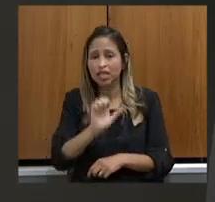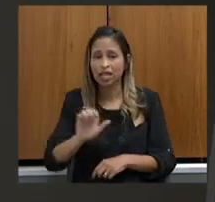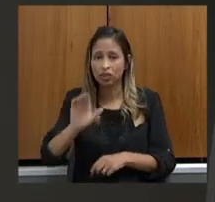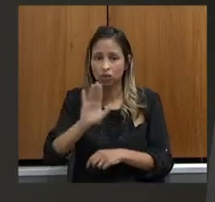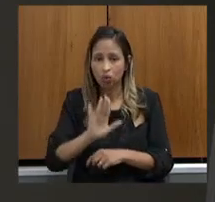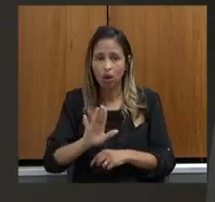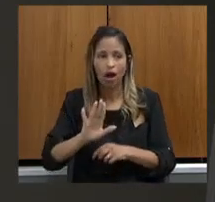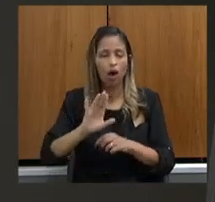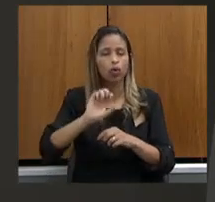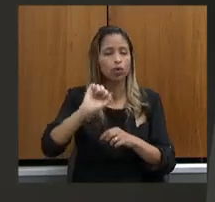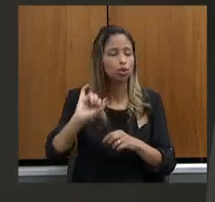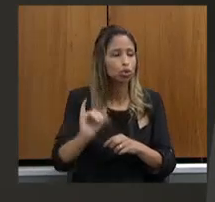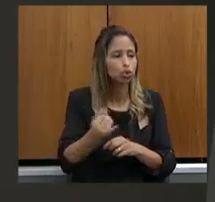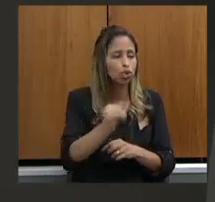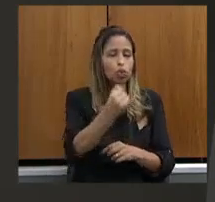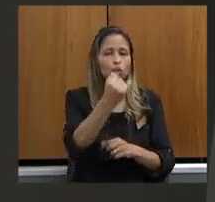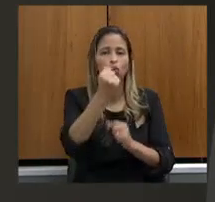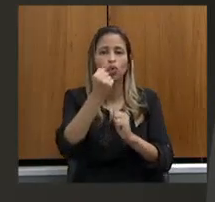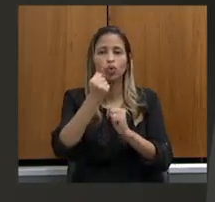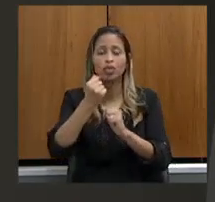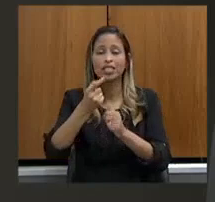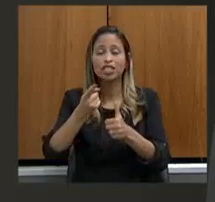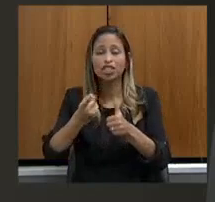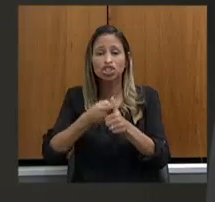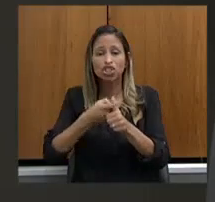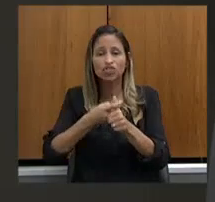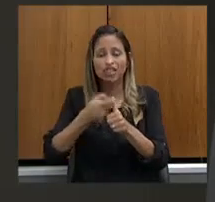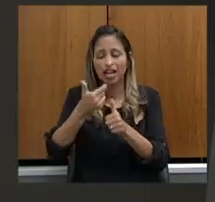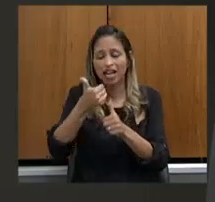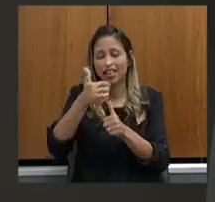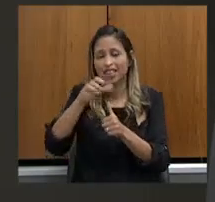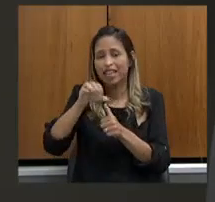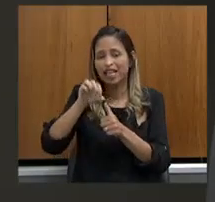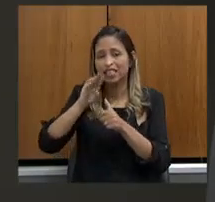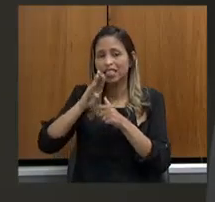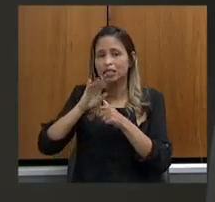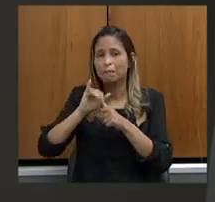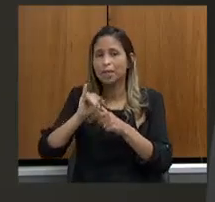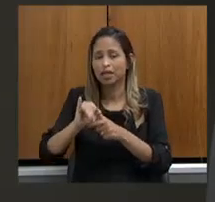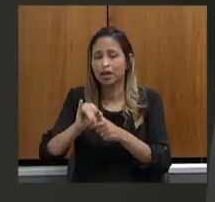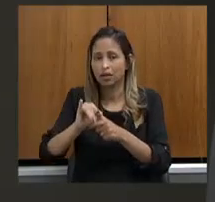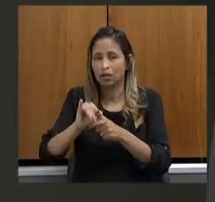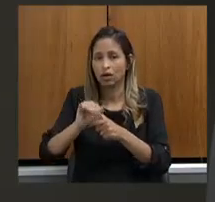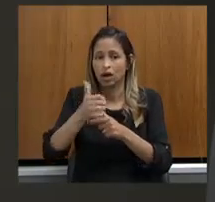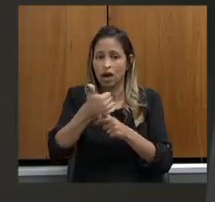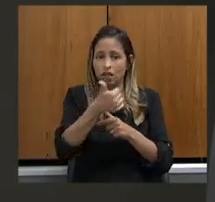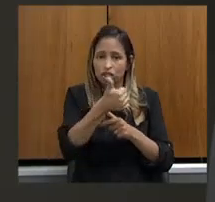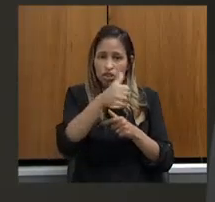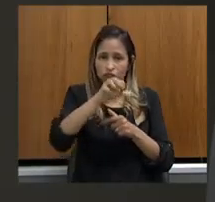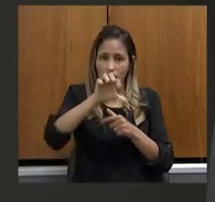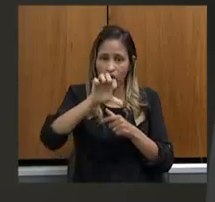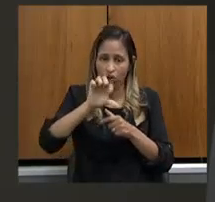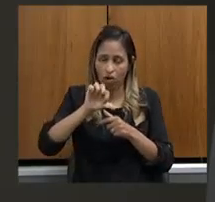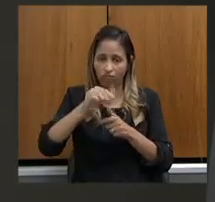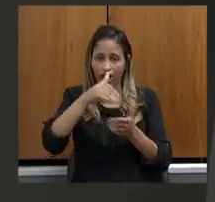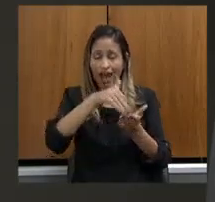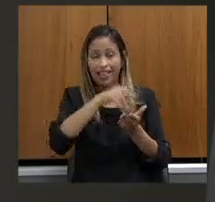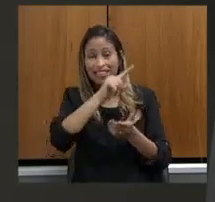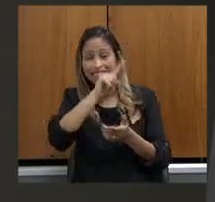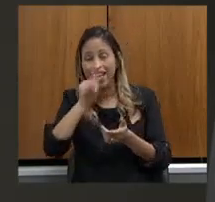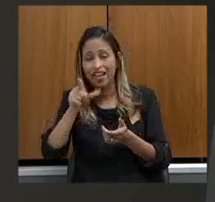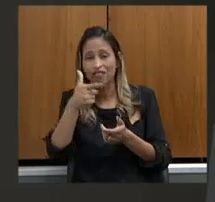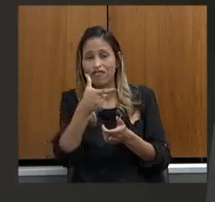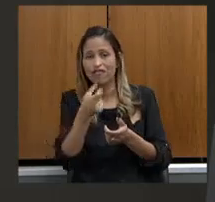em juros em cargos e amortizações de dívida mais de 10 bilhões em LED nos anos de 2019 a 2021